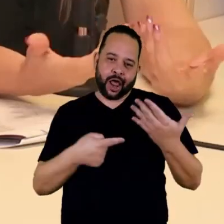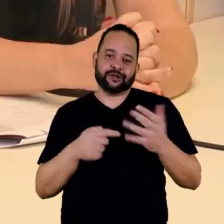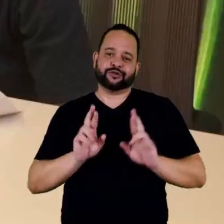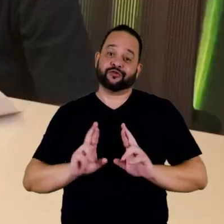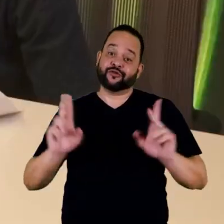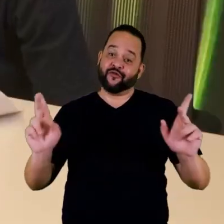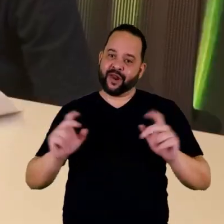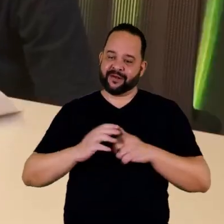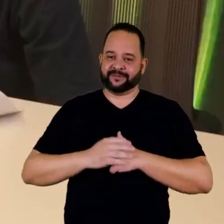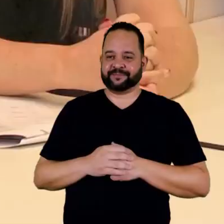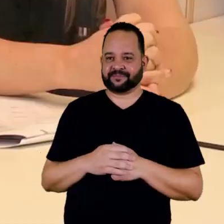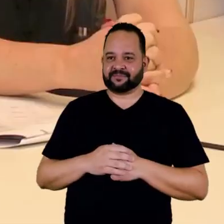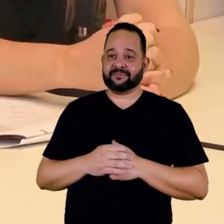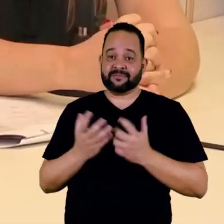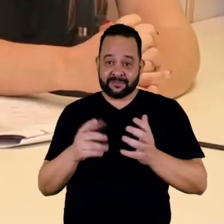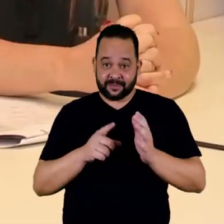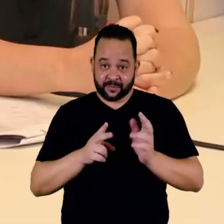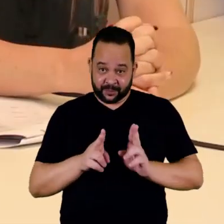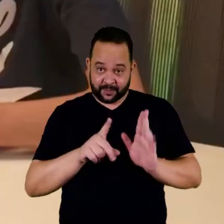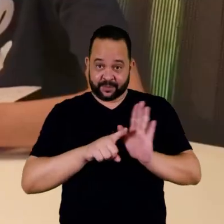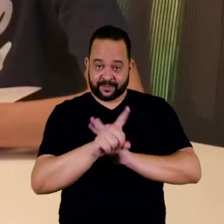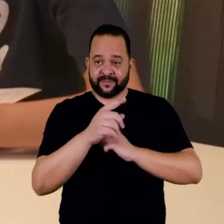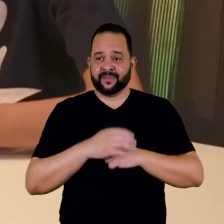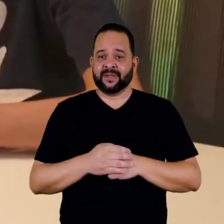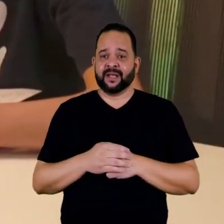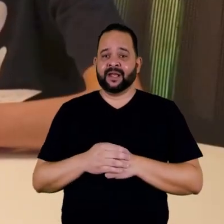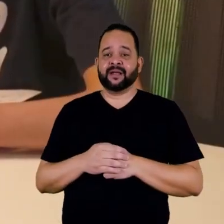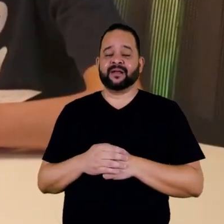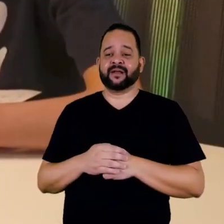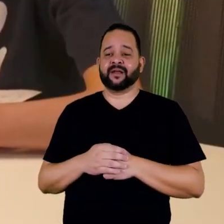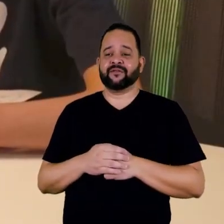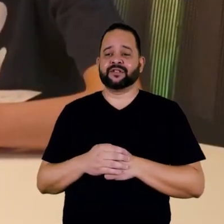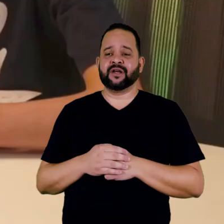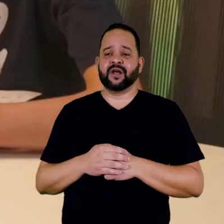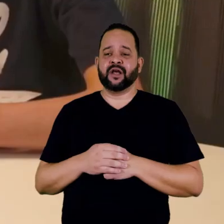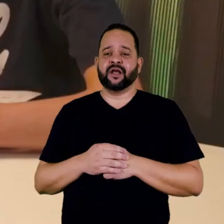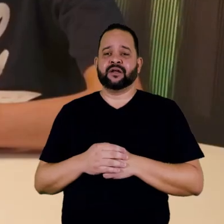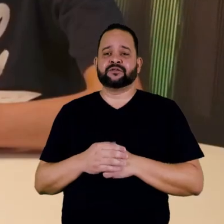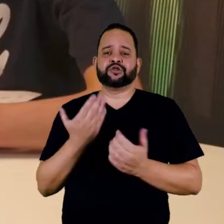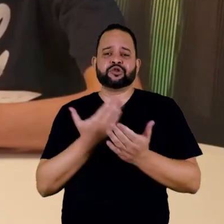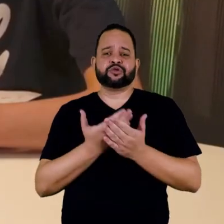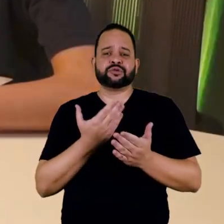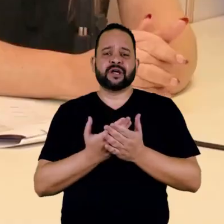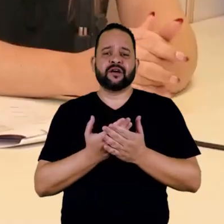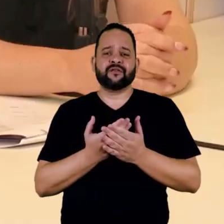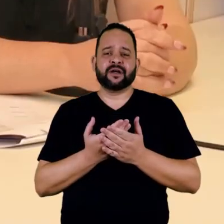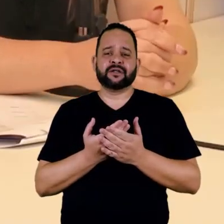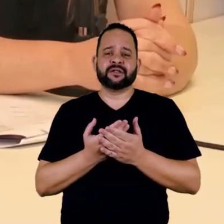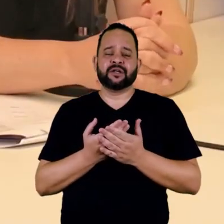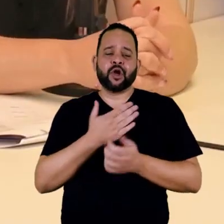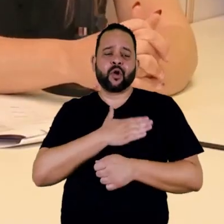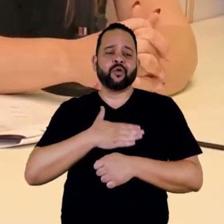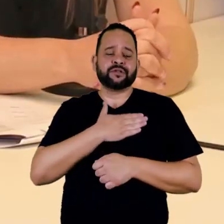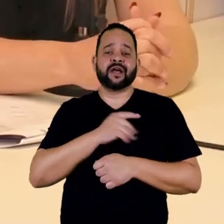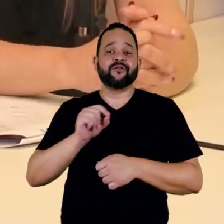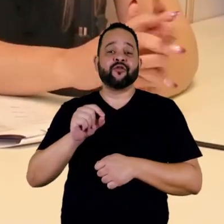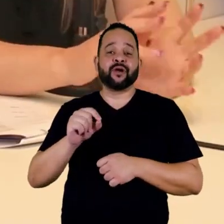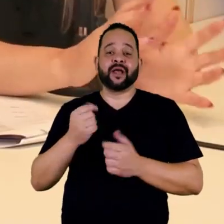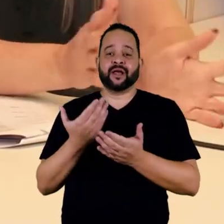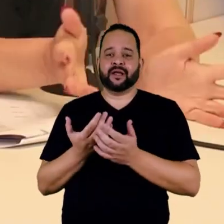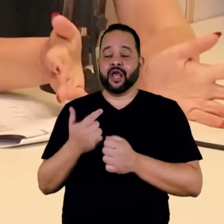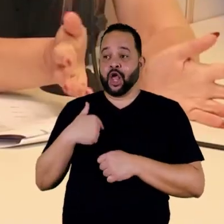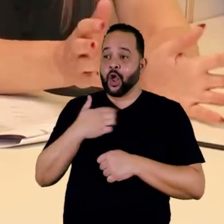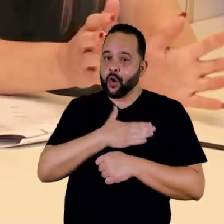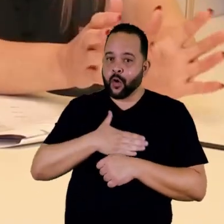diferente vamos lá Leo qu faz você quer continuar que matéria você mais gostava quando tava na escola então Eh eu